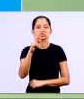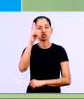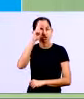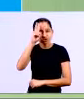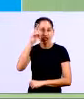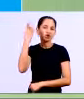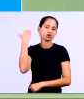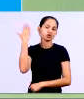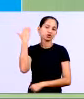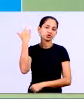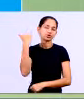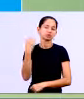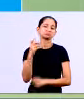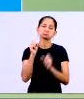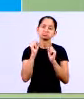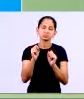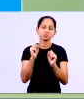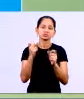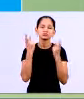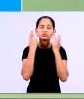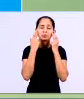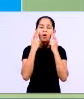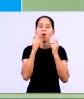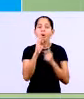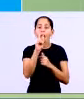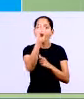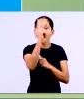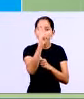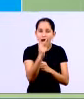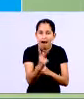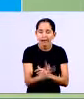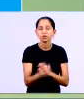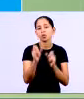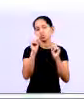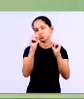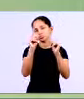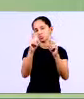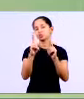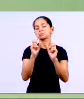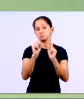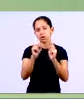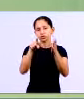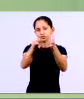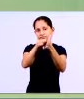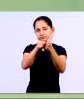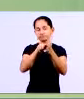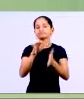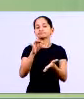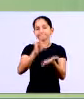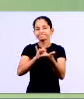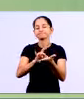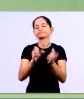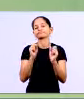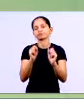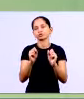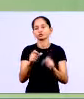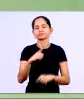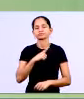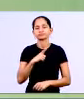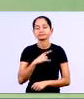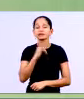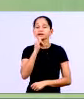anti-histórico, co-herdeiro, se começou com H, olho fechado para o hífen, que com certeza. Aqui no